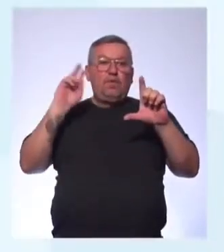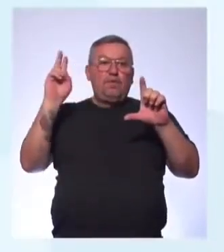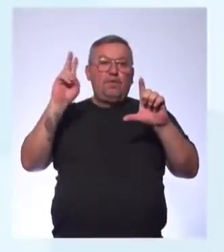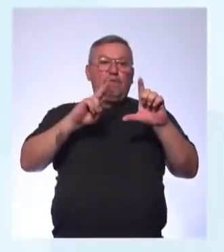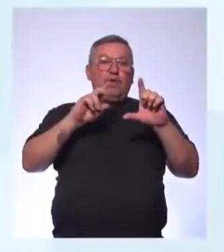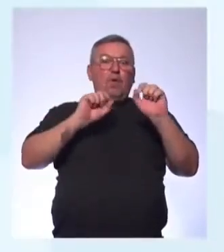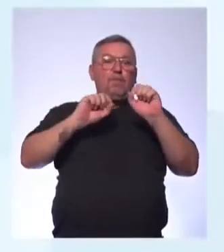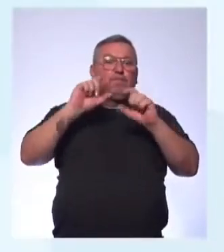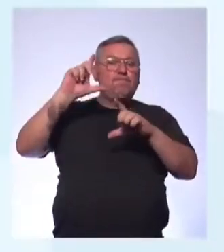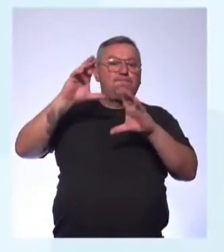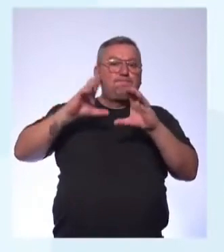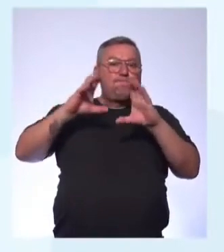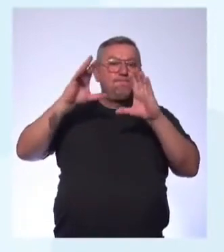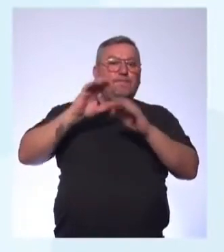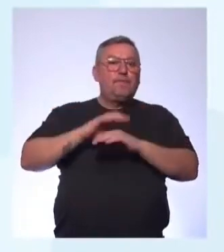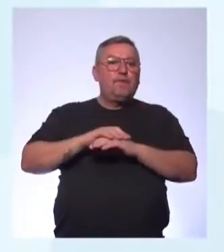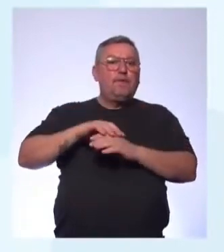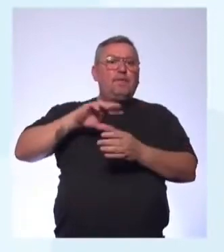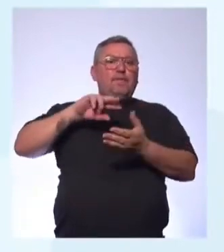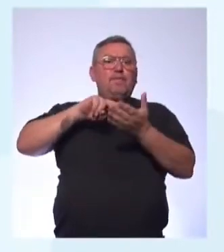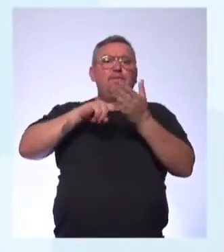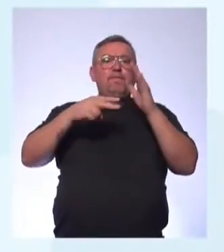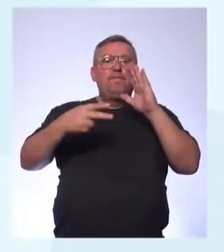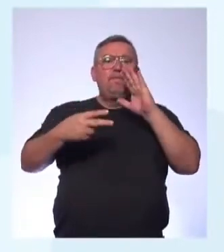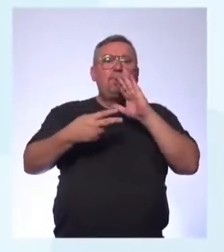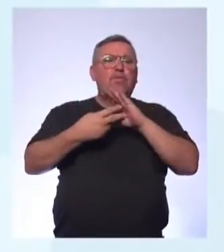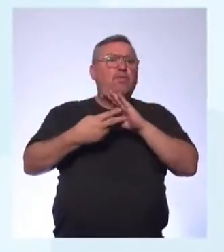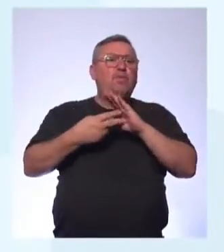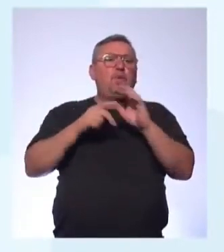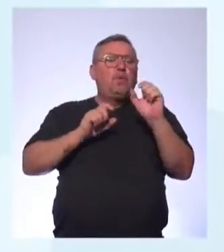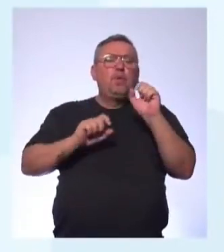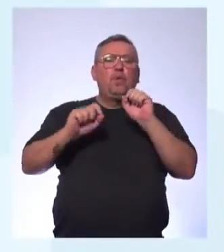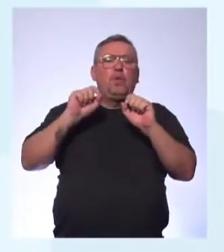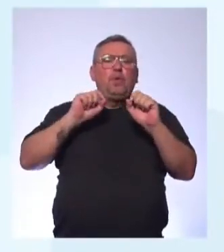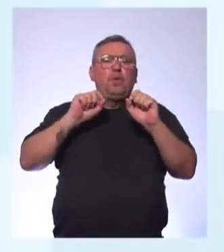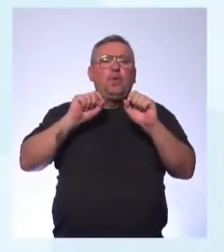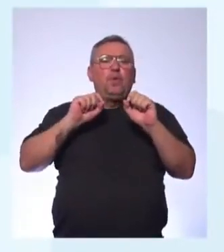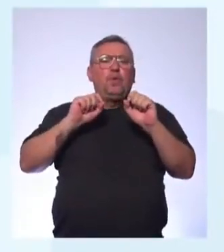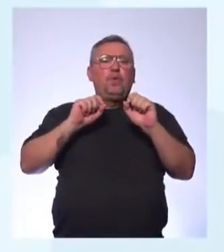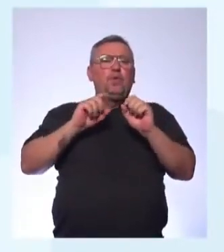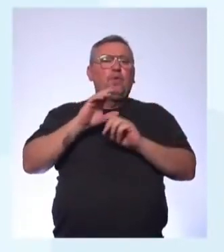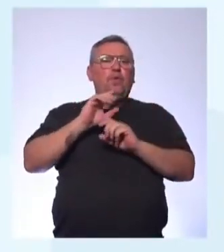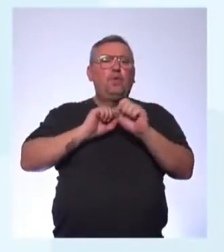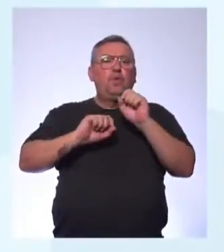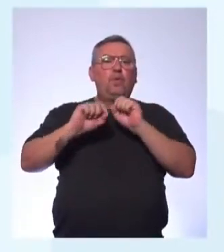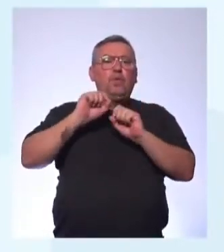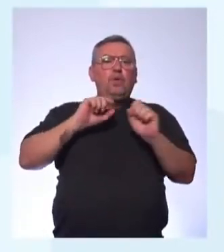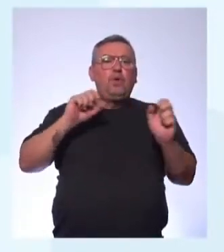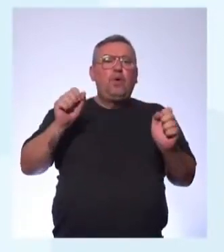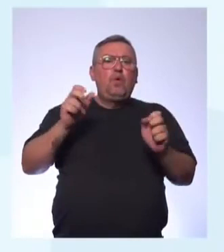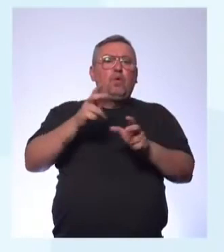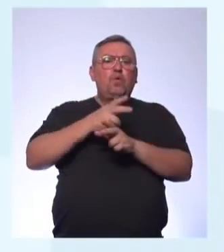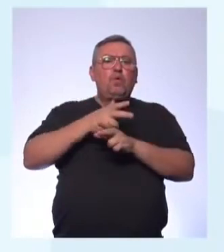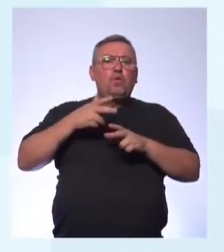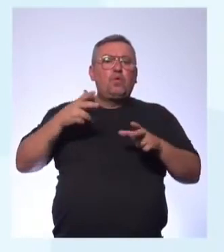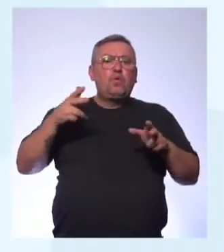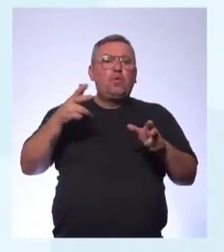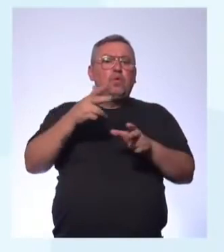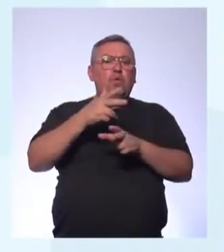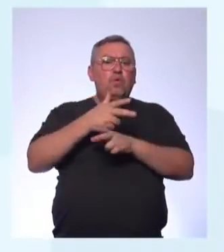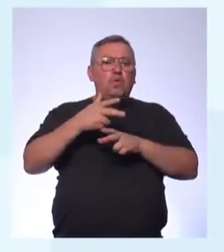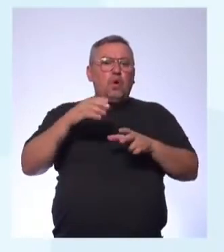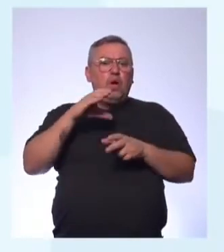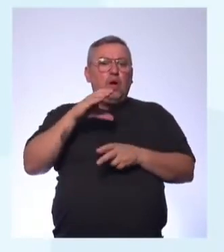print. E o que consiste essa pergunta? Do you know what a tropical cyclone is? Você sabe o que é